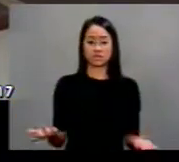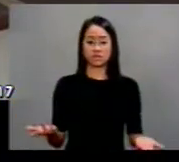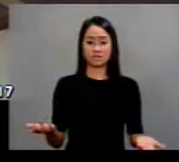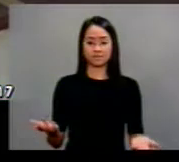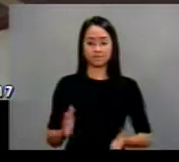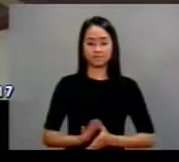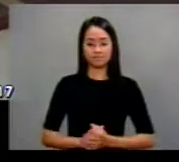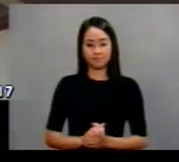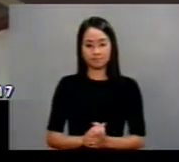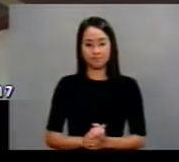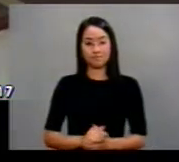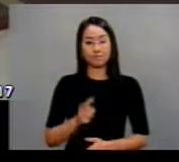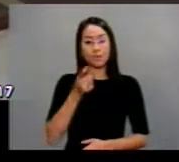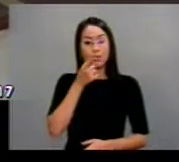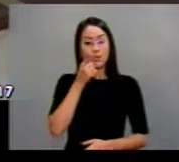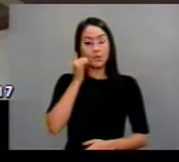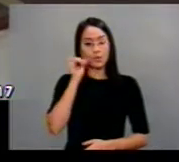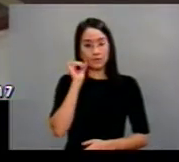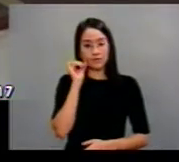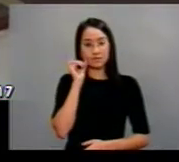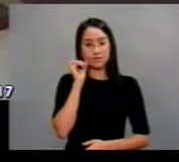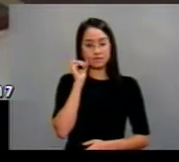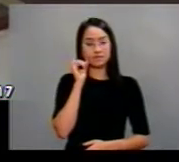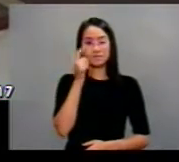organize. Ontem,